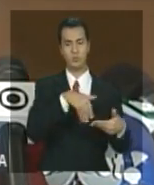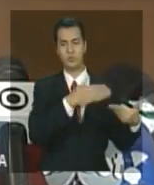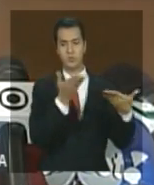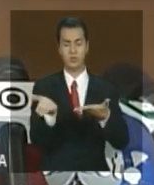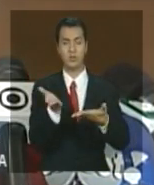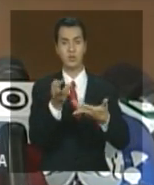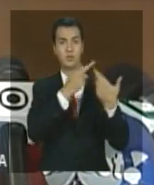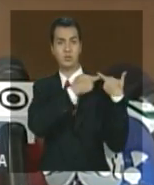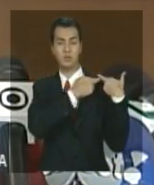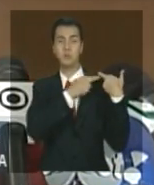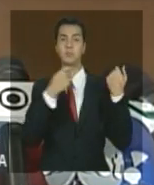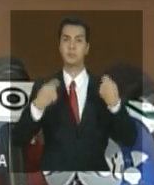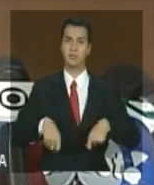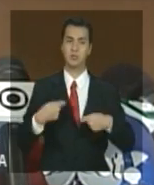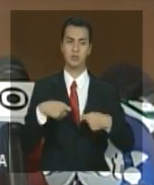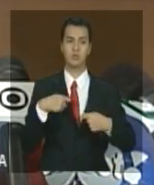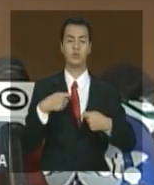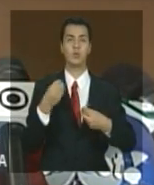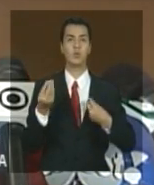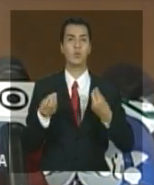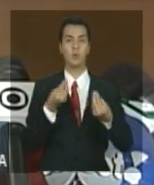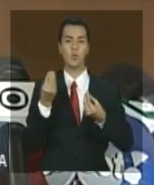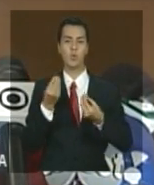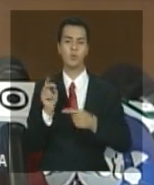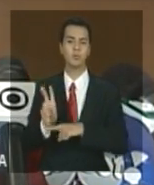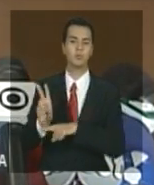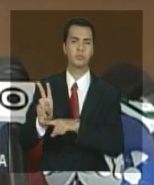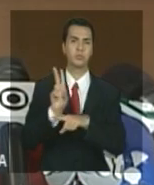ter responsabilidade, né, ao